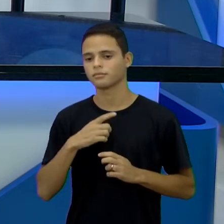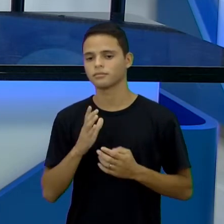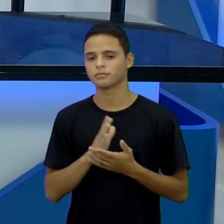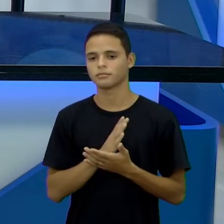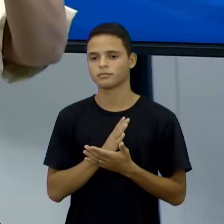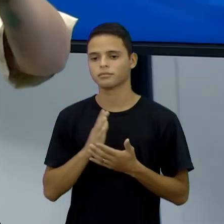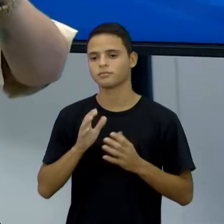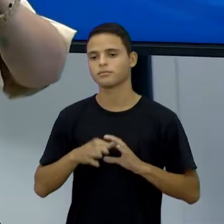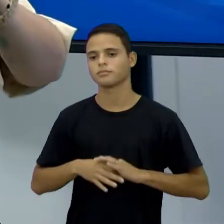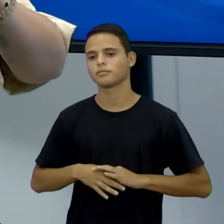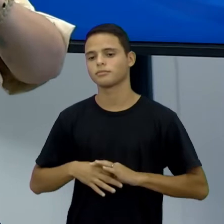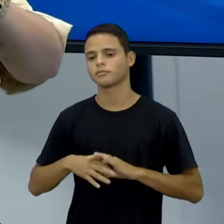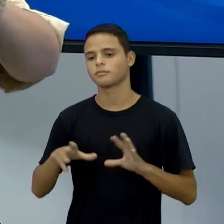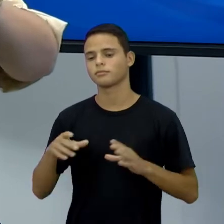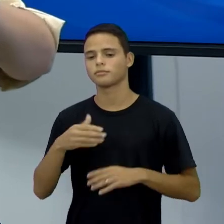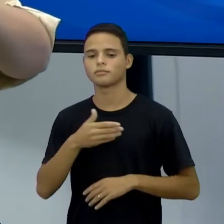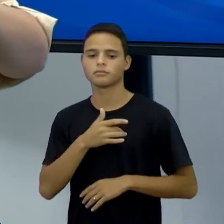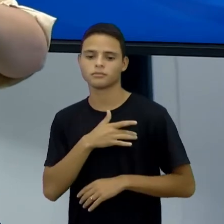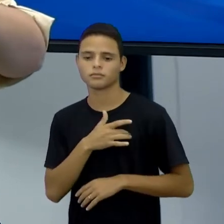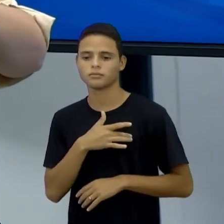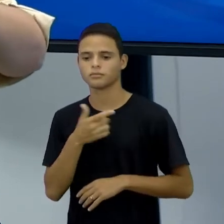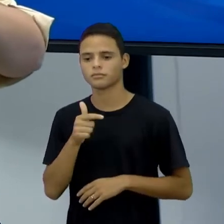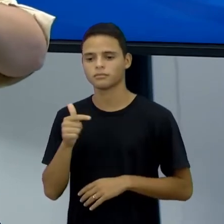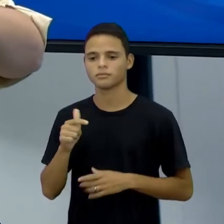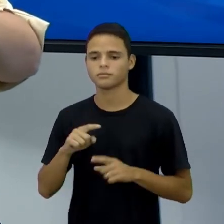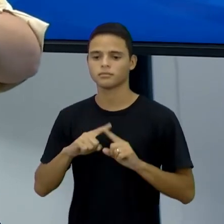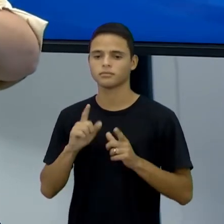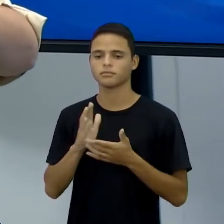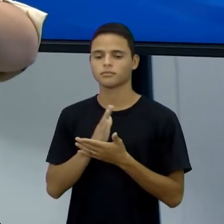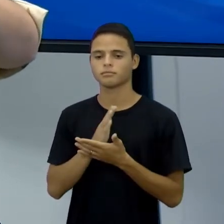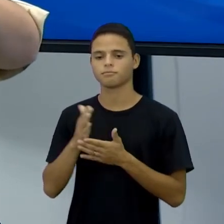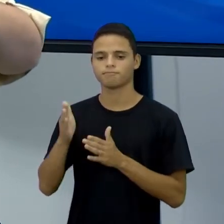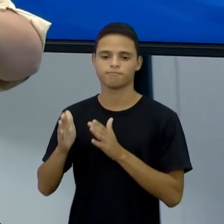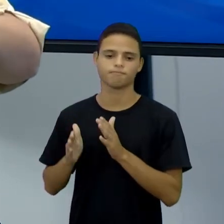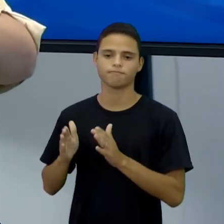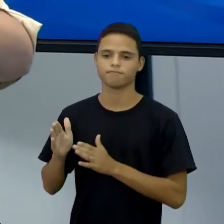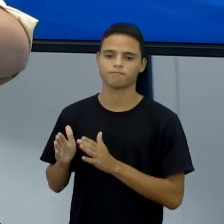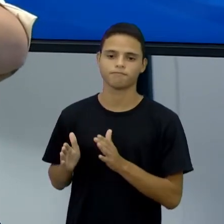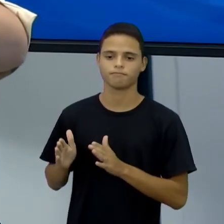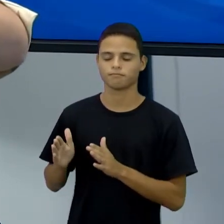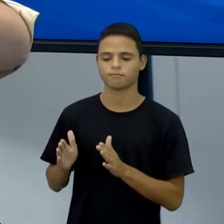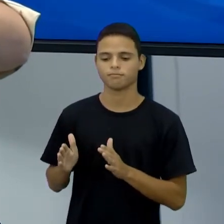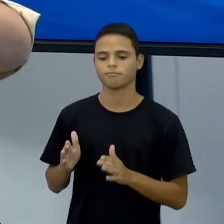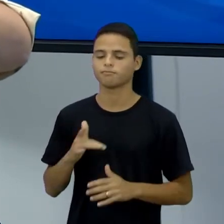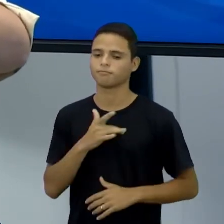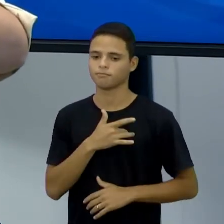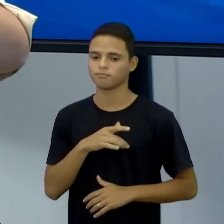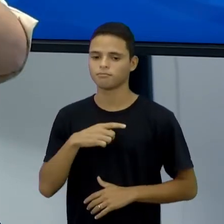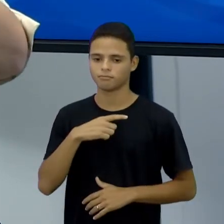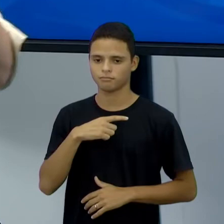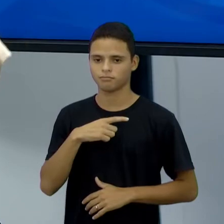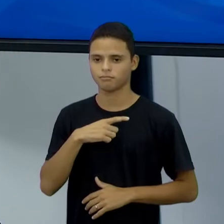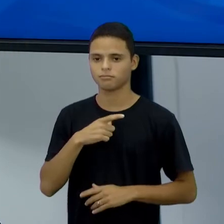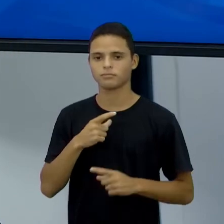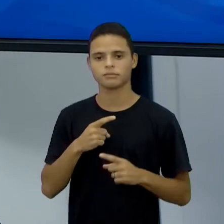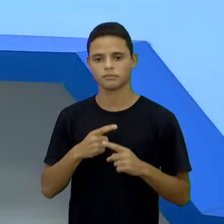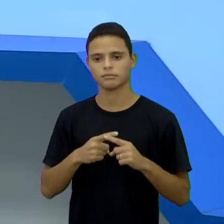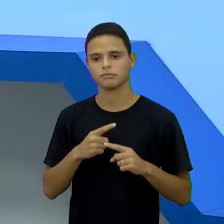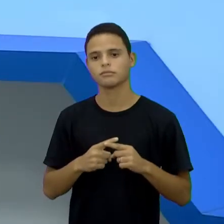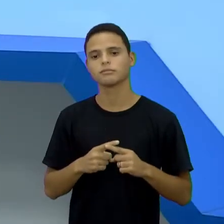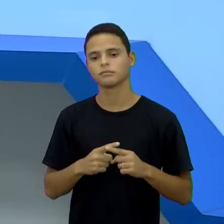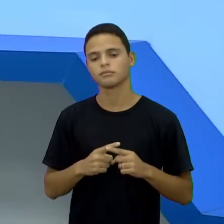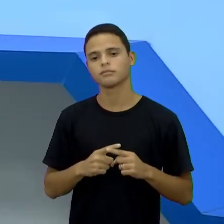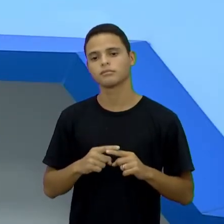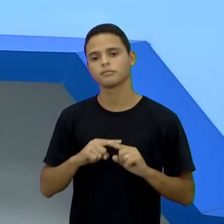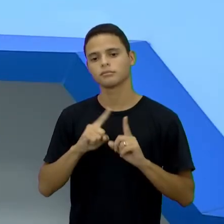entrego, vou, não tenho medo, mas tem hora que eu fico ali ainda presa no casulo ali, por conta daquilo que eu Mas seus pais